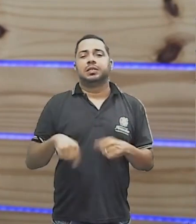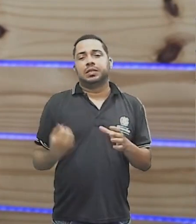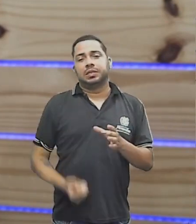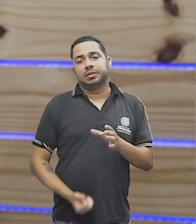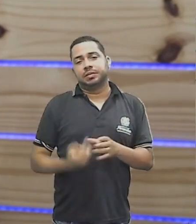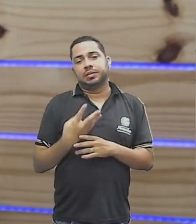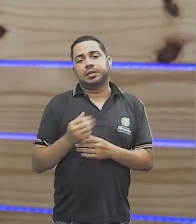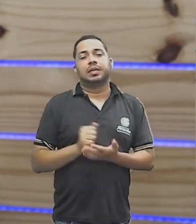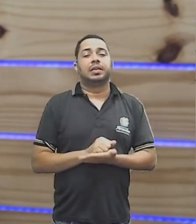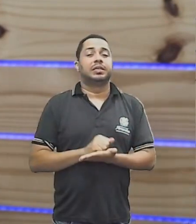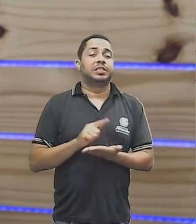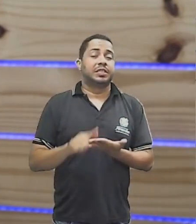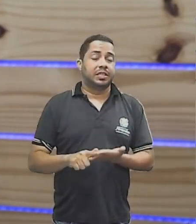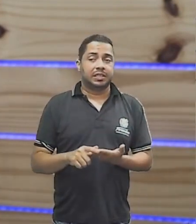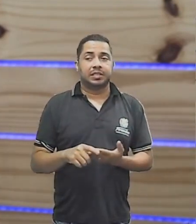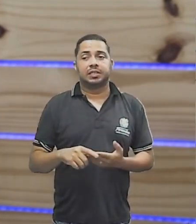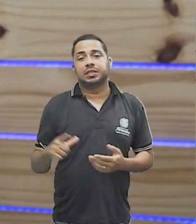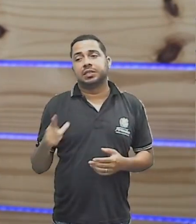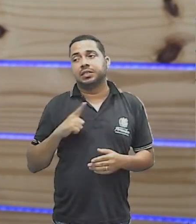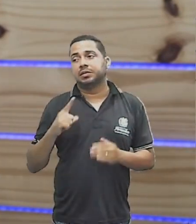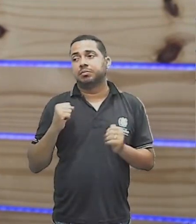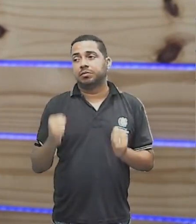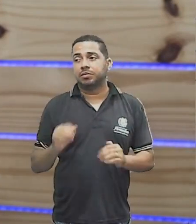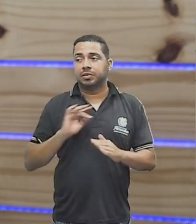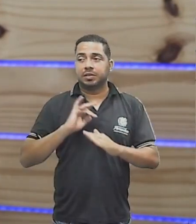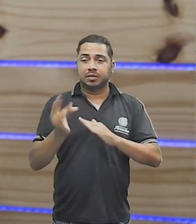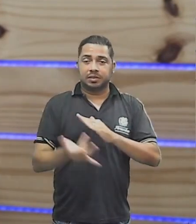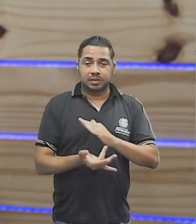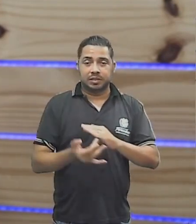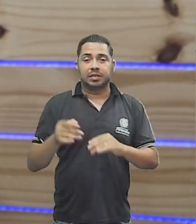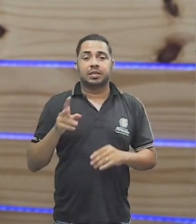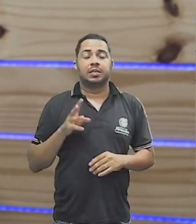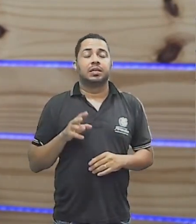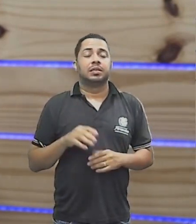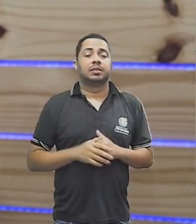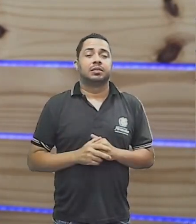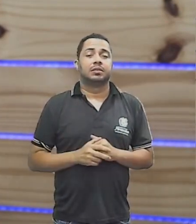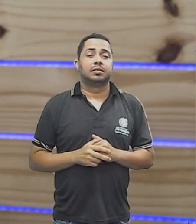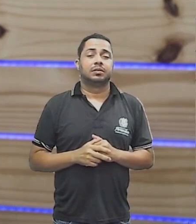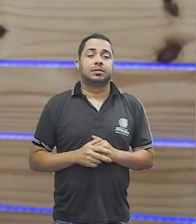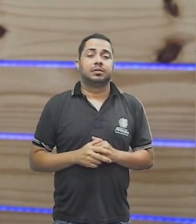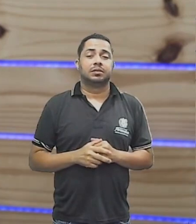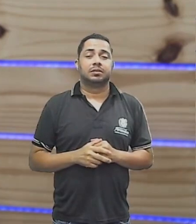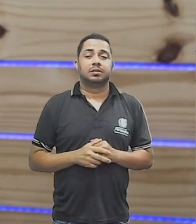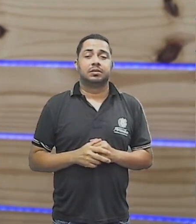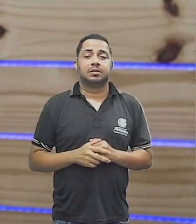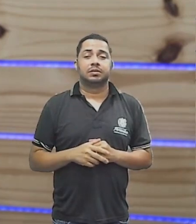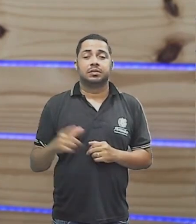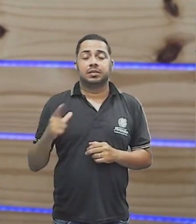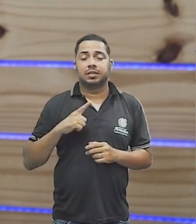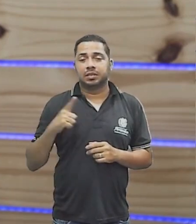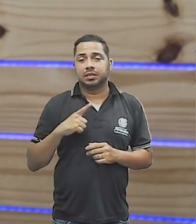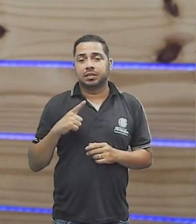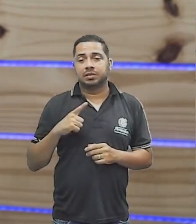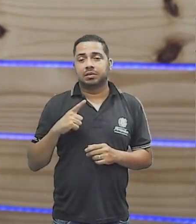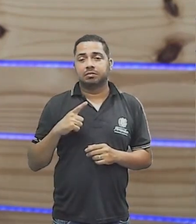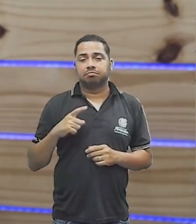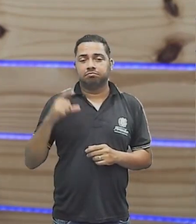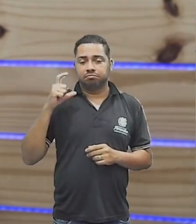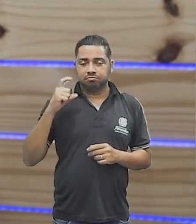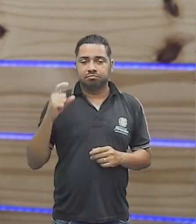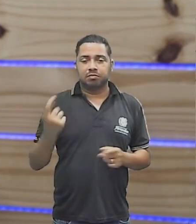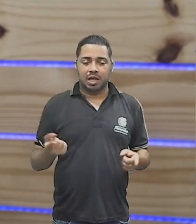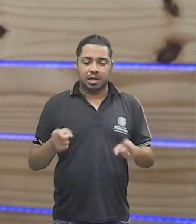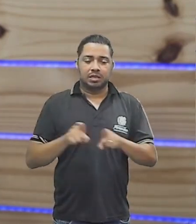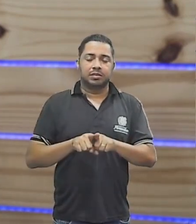uma agenda. Você pode utilizar das redes sociais, que são aí grandes aliadas do marketing, né?